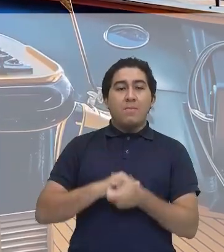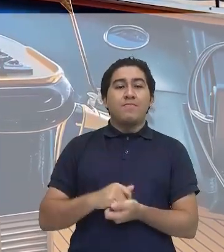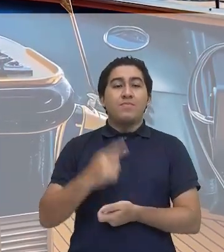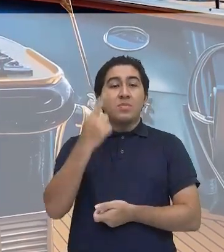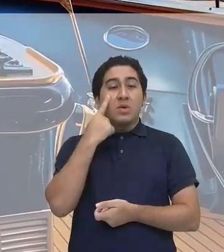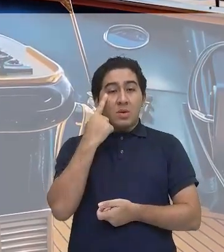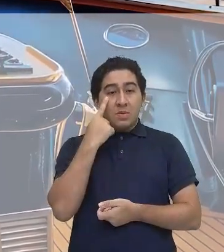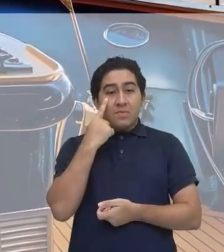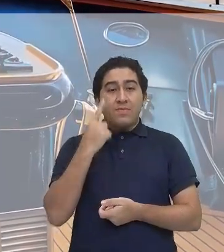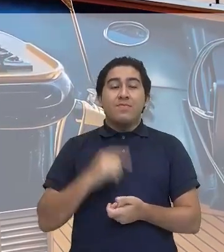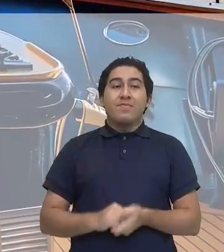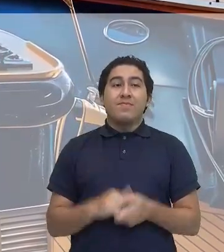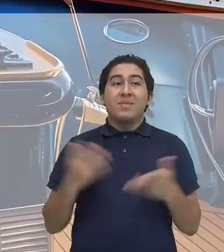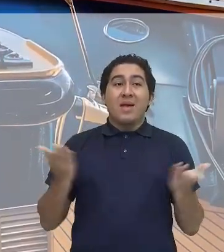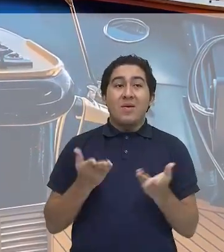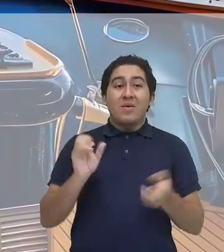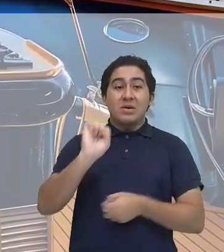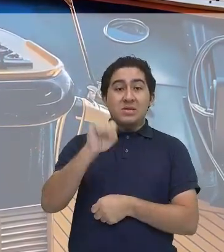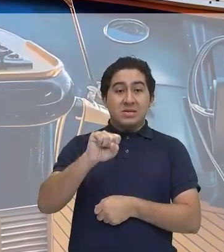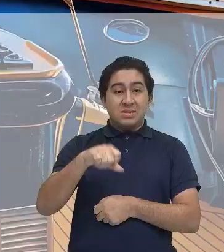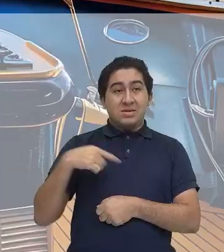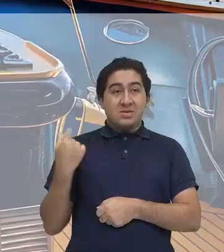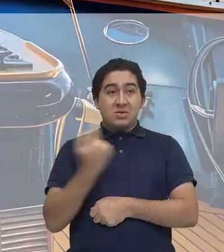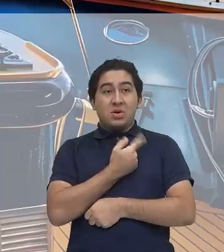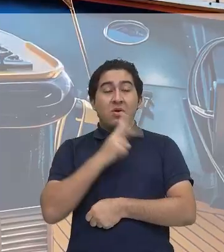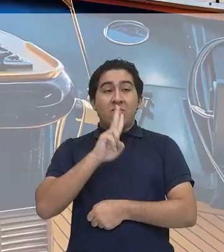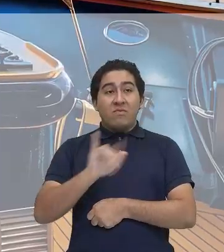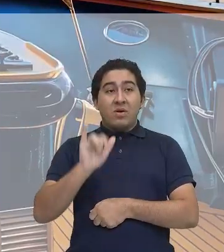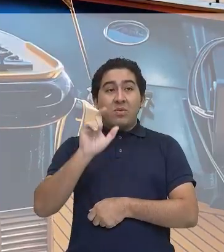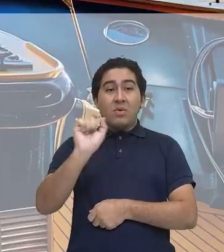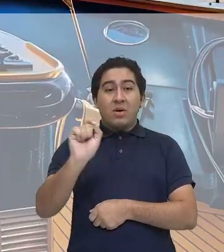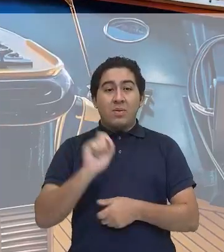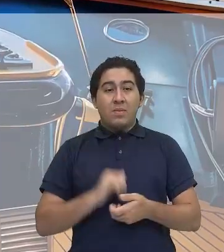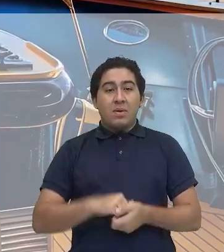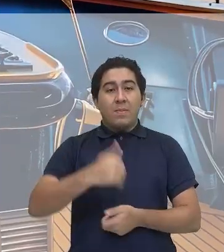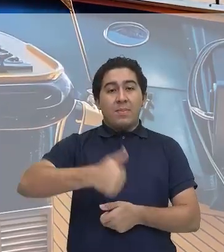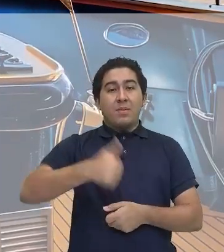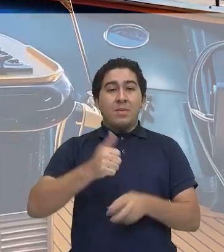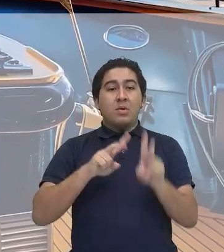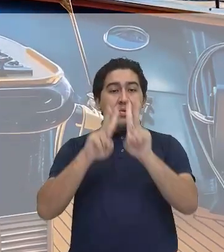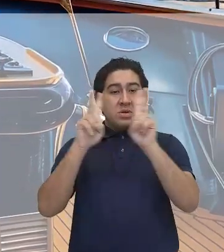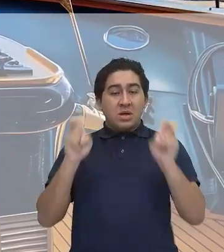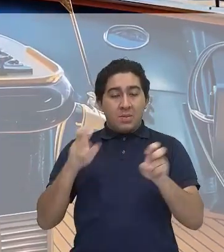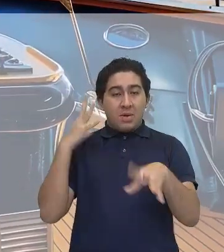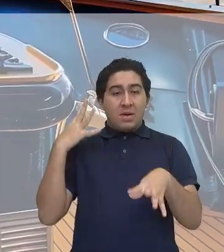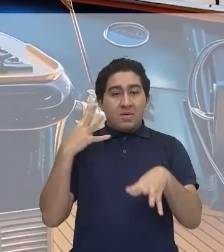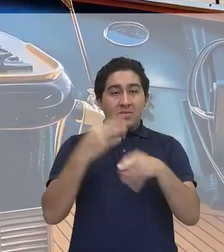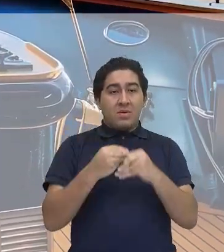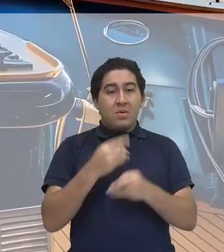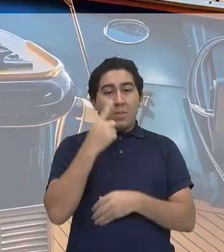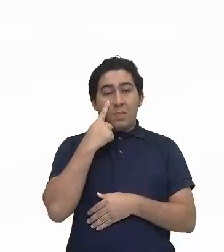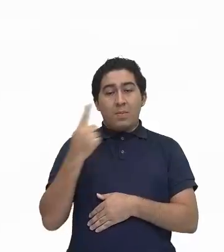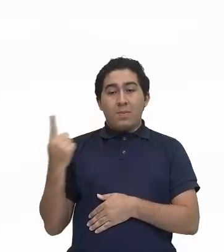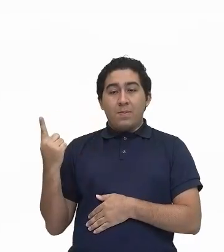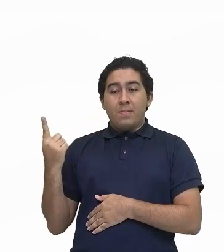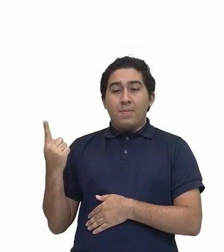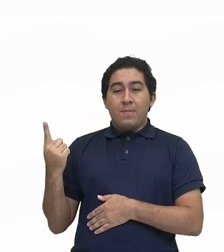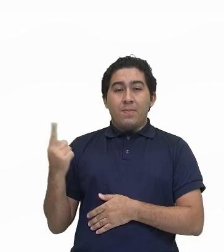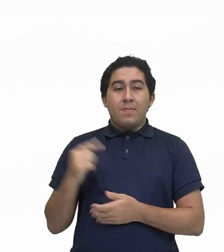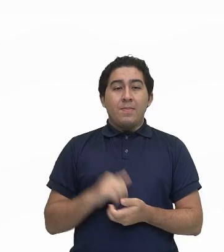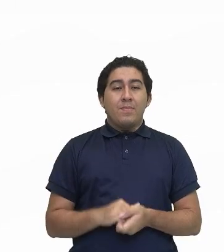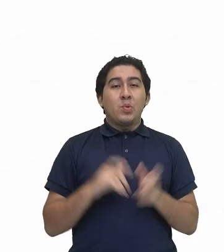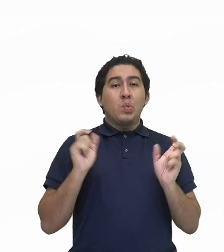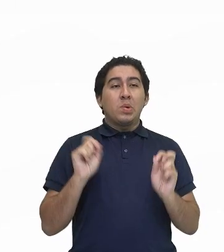agora sim, vamos definir a nossa primeiro assunto da nossa revisão. Vamos lá? O que